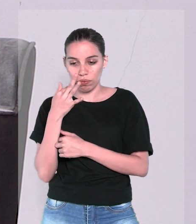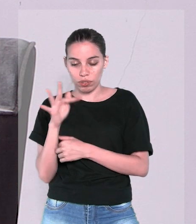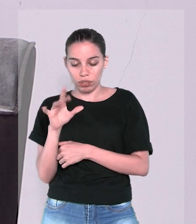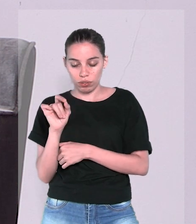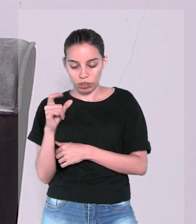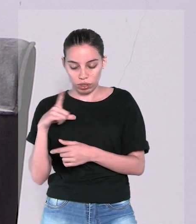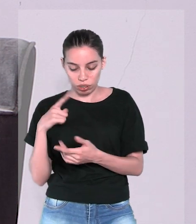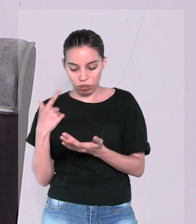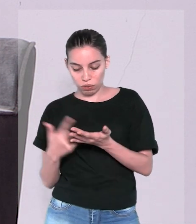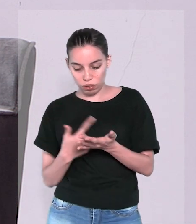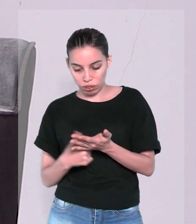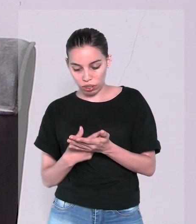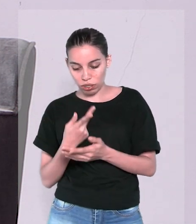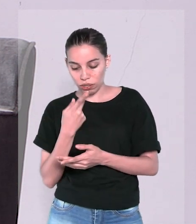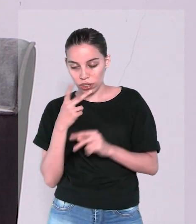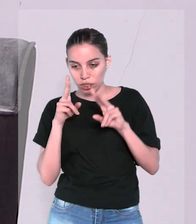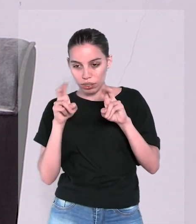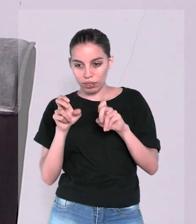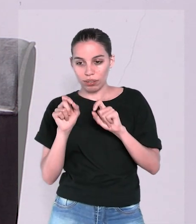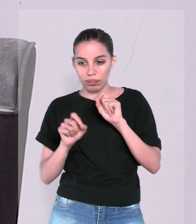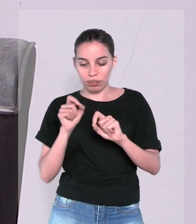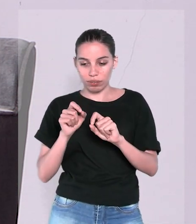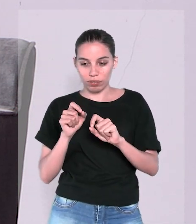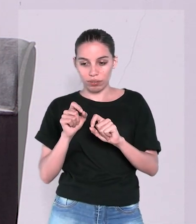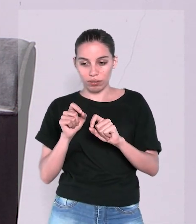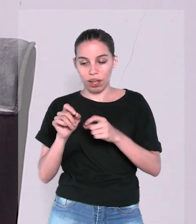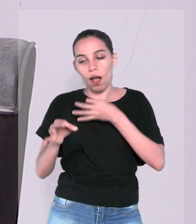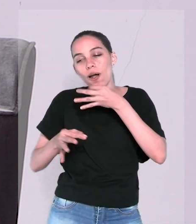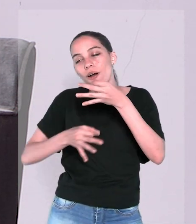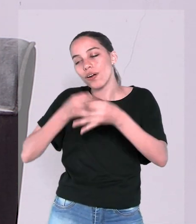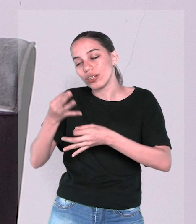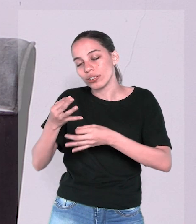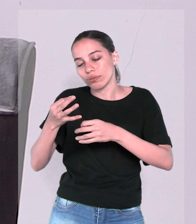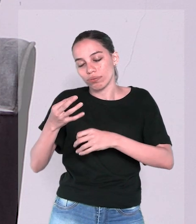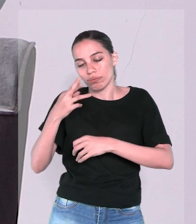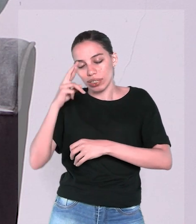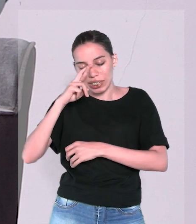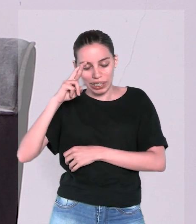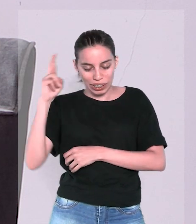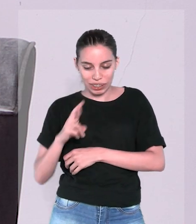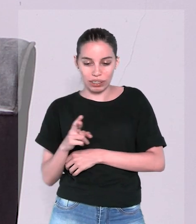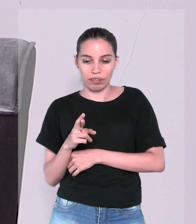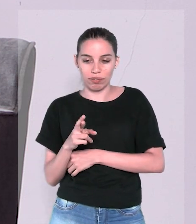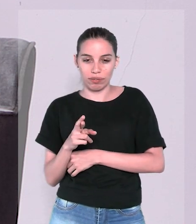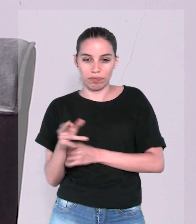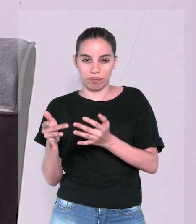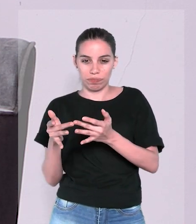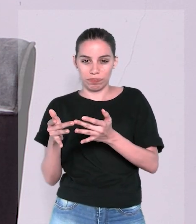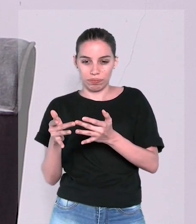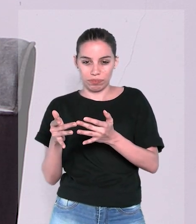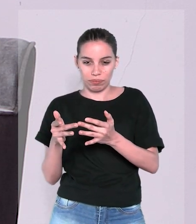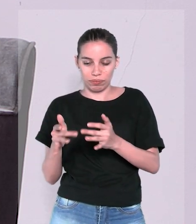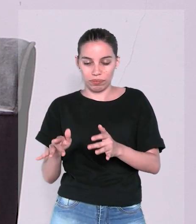ponto de vista de uma perspectiva da história da educação, quando você pega a escola conteudista, ela é localizada